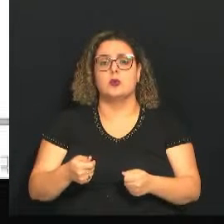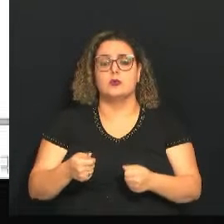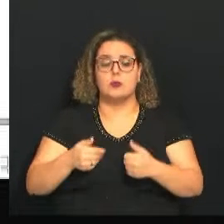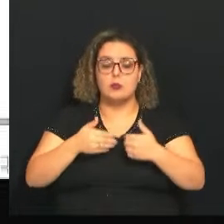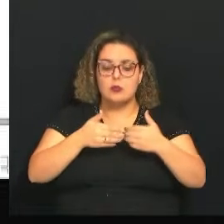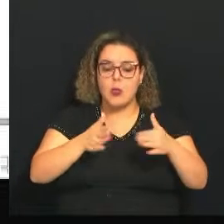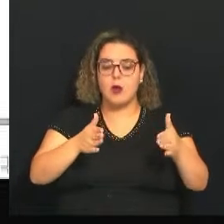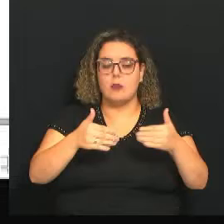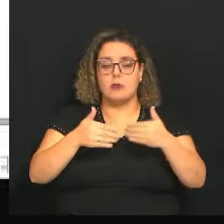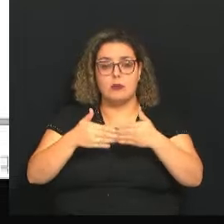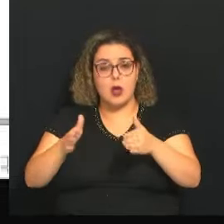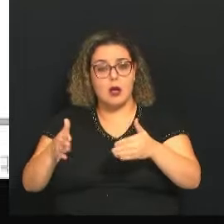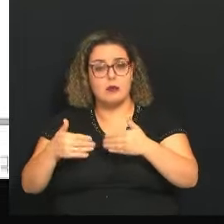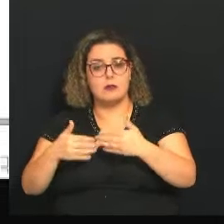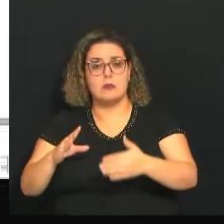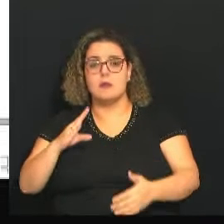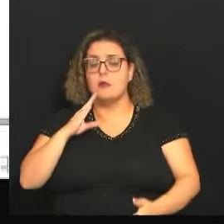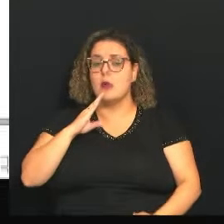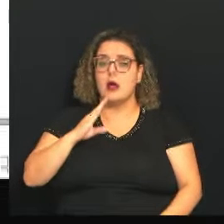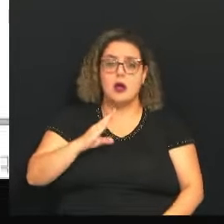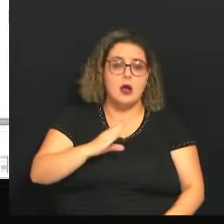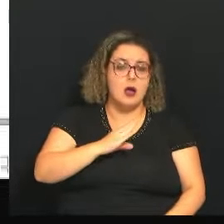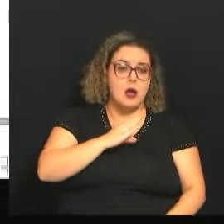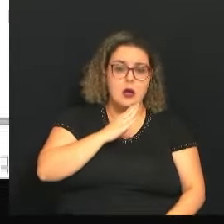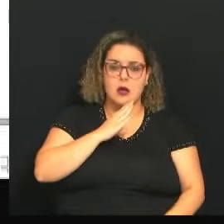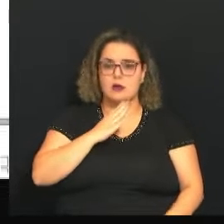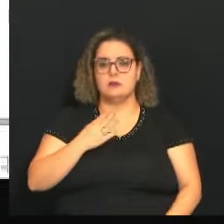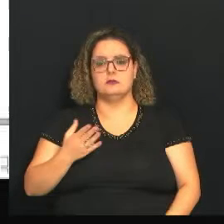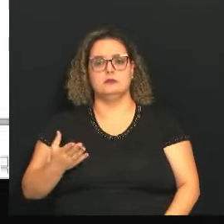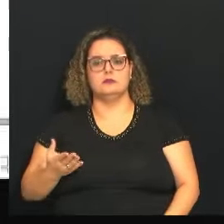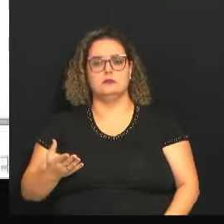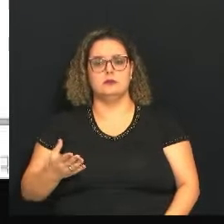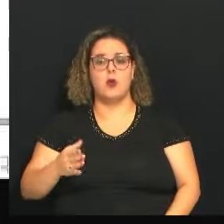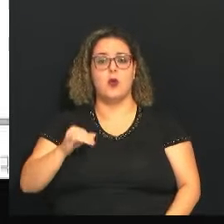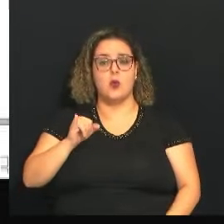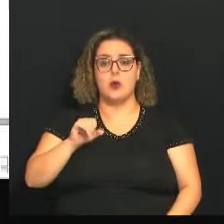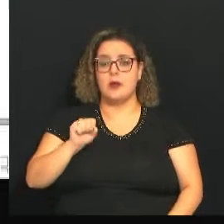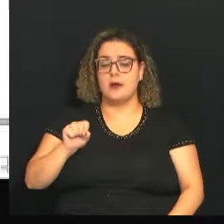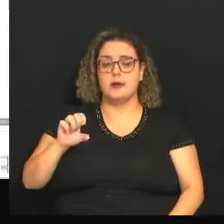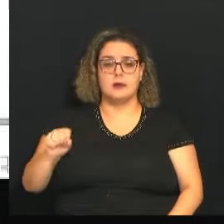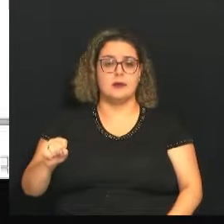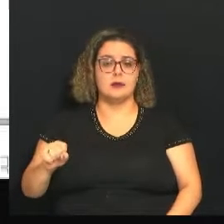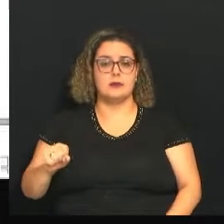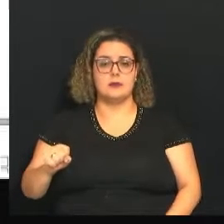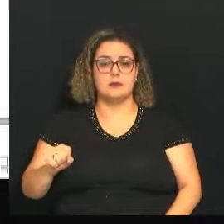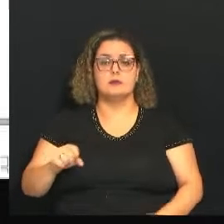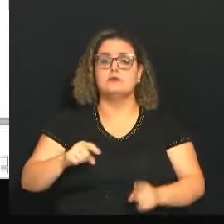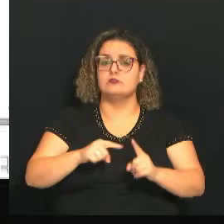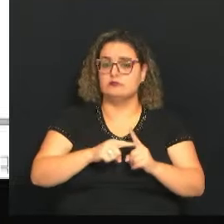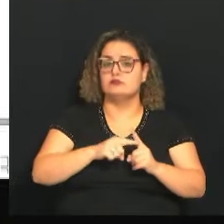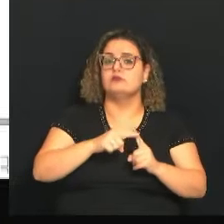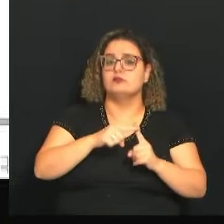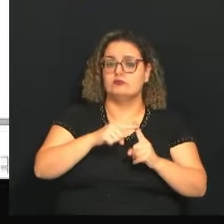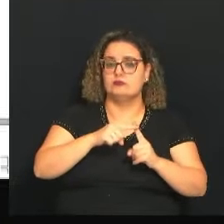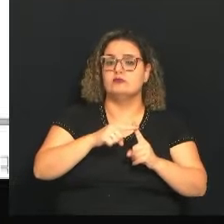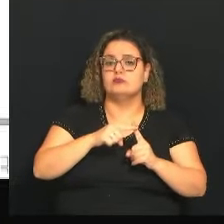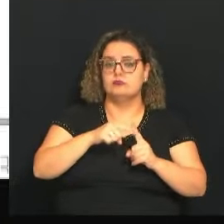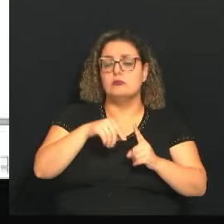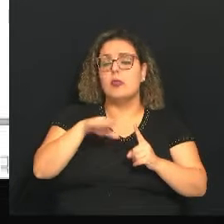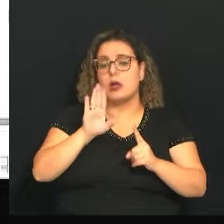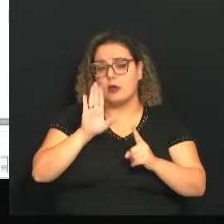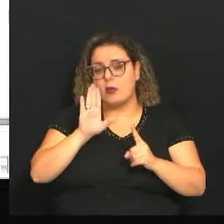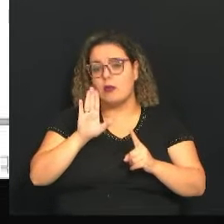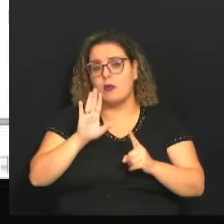aberto, né? Bares, o ISS deve ter um aumento ainda mais expressivo em